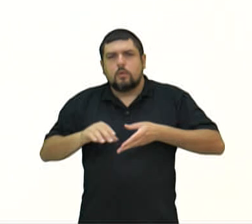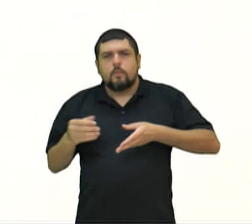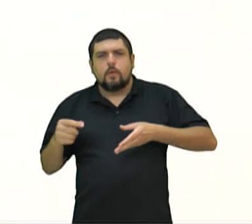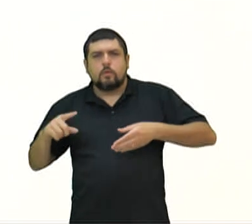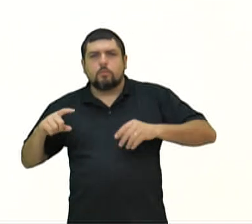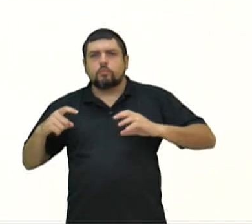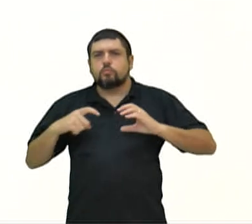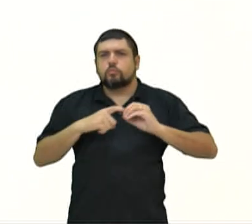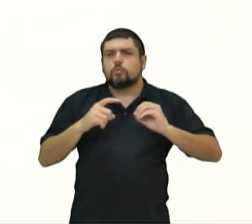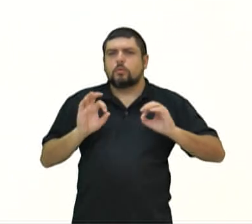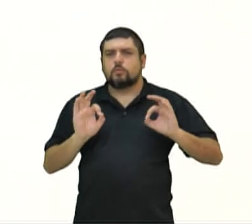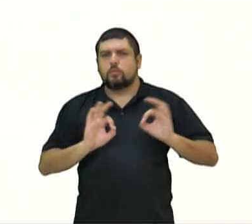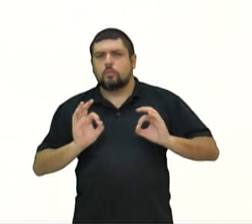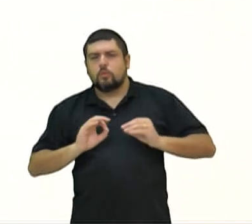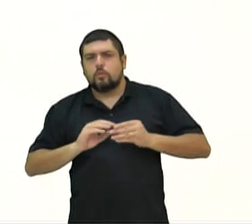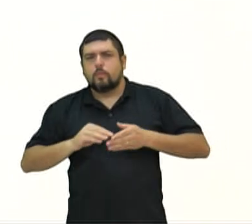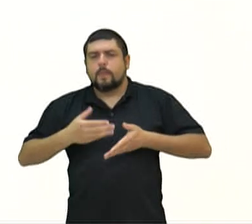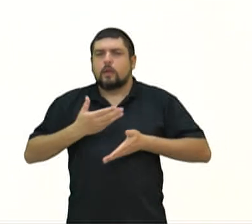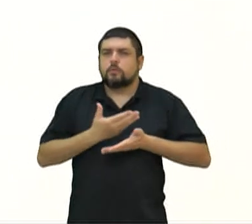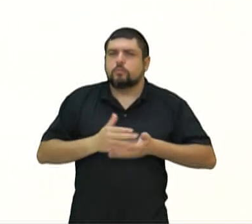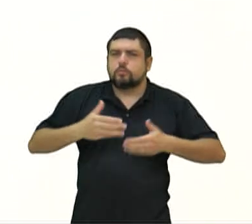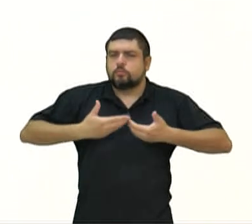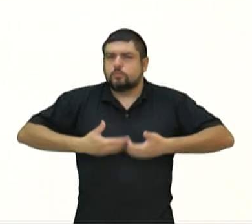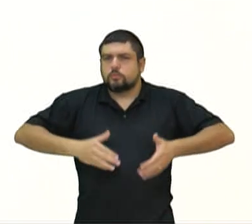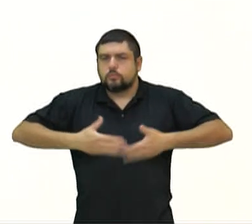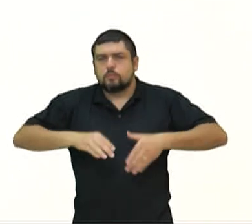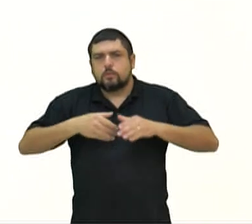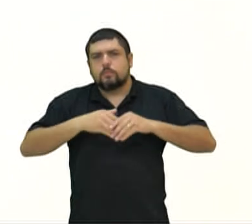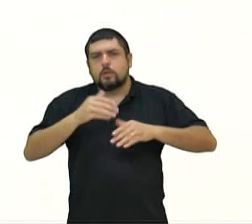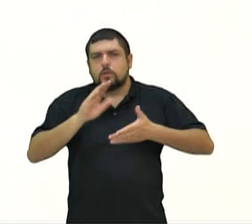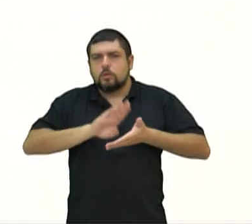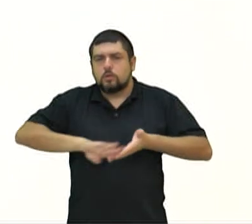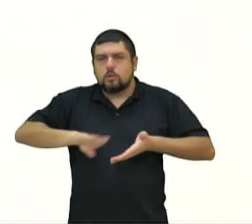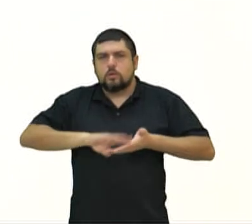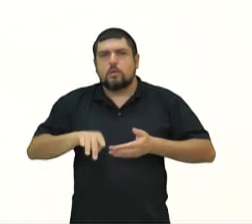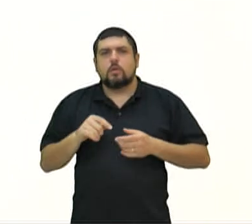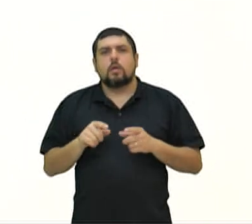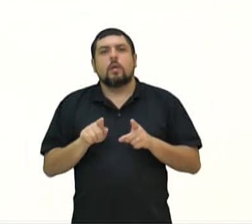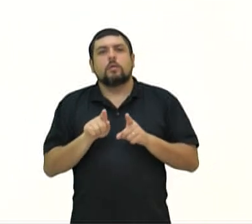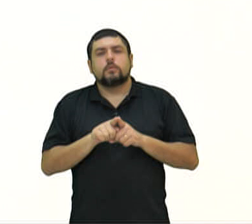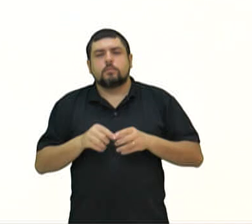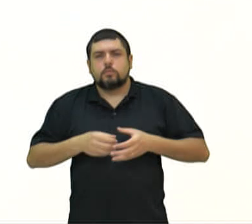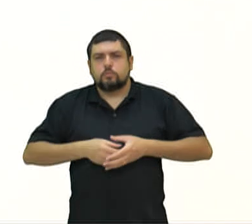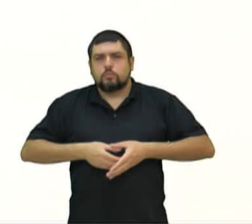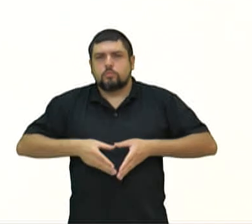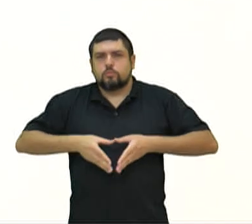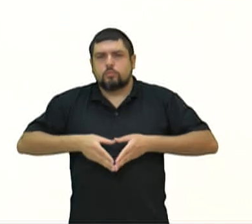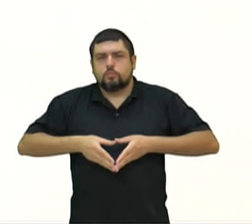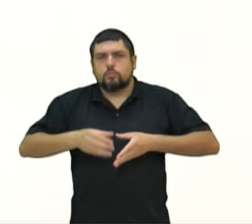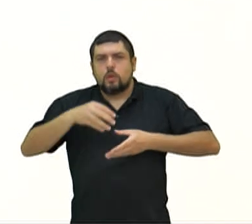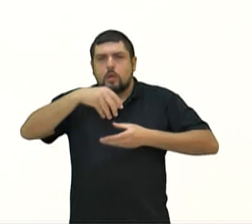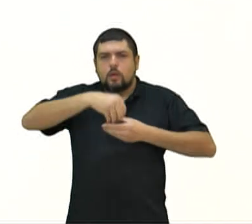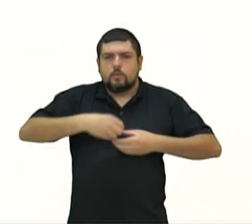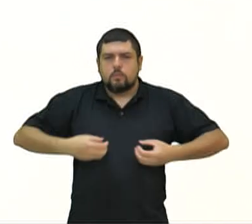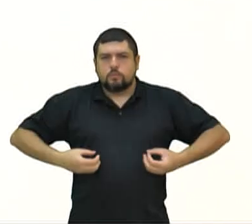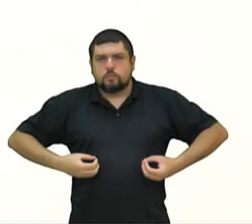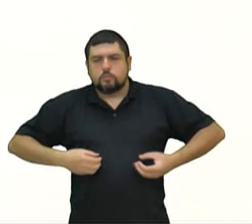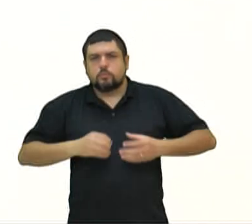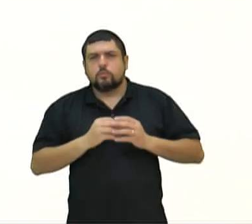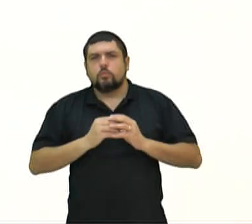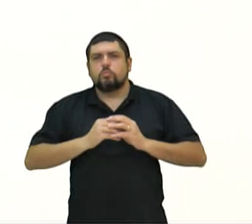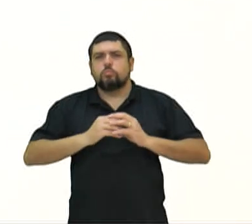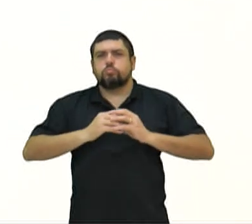houver fecundação. Nesse processo já inicia o processo de amadurecimento, crescimento do ovócito, até a